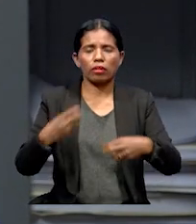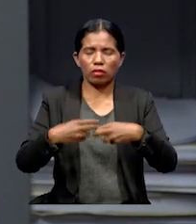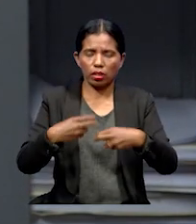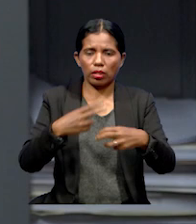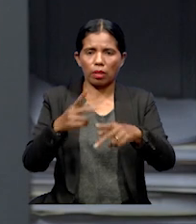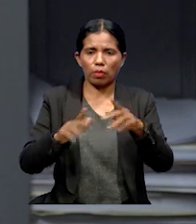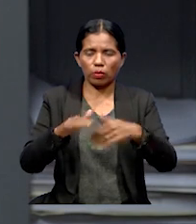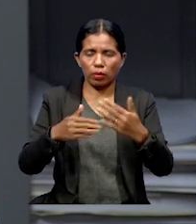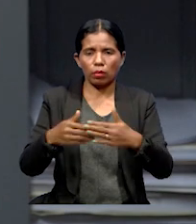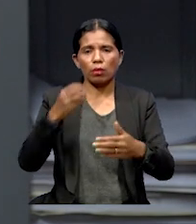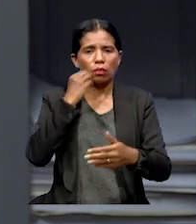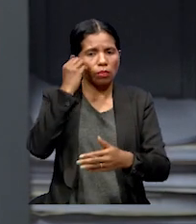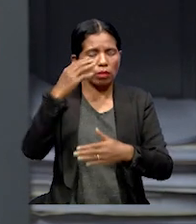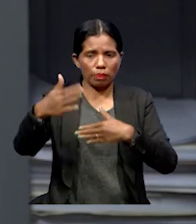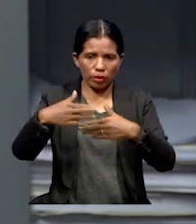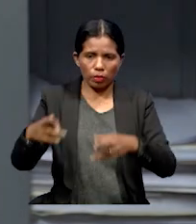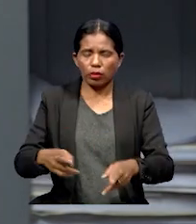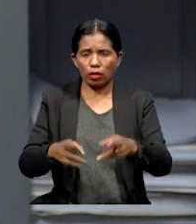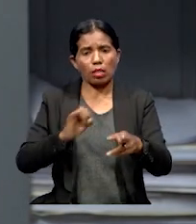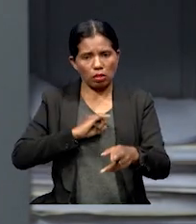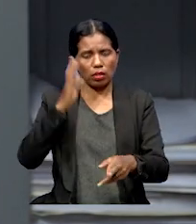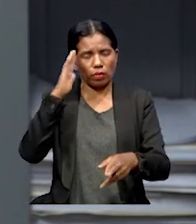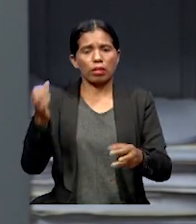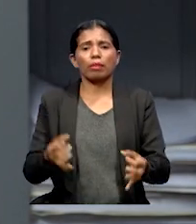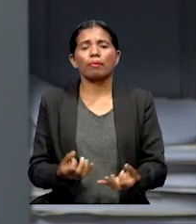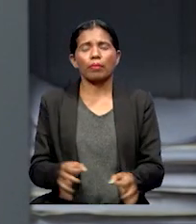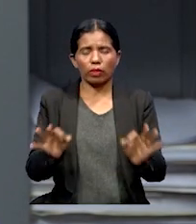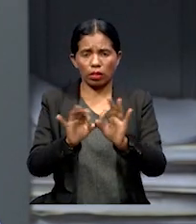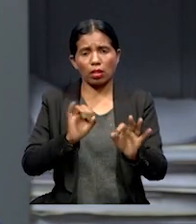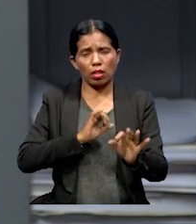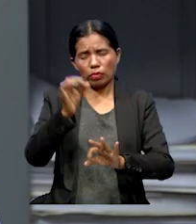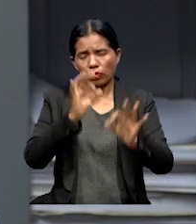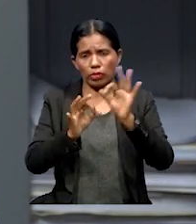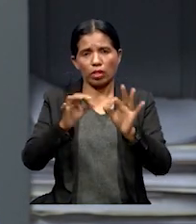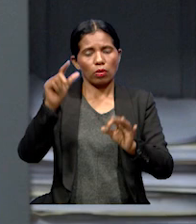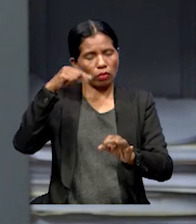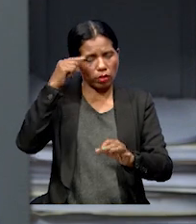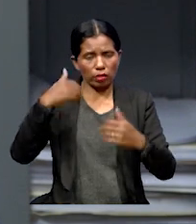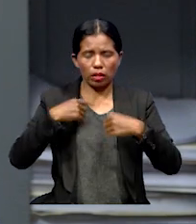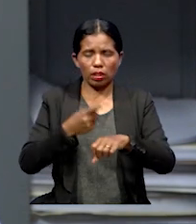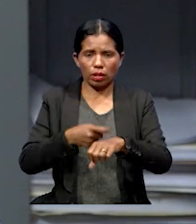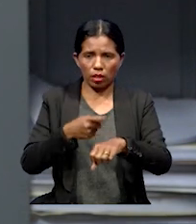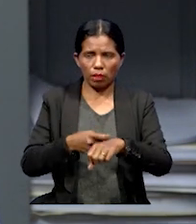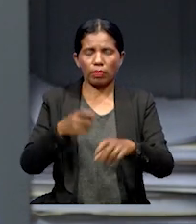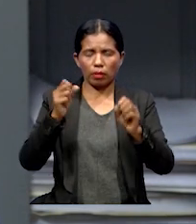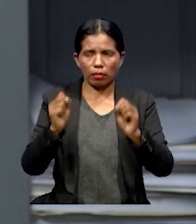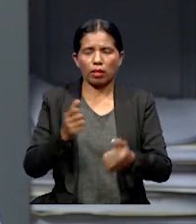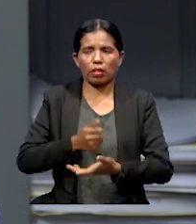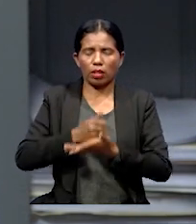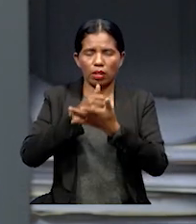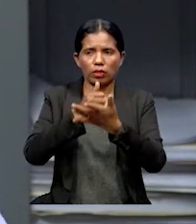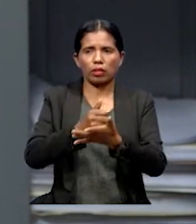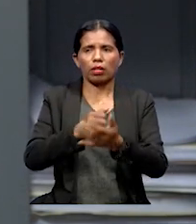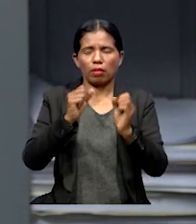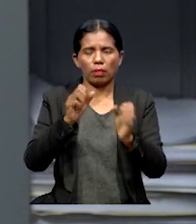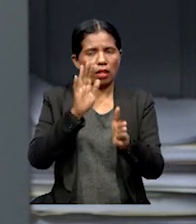ia motanini ida nema ona importante au fiar kata governo ia tempo bada ki segundo trimestre ne vela na resolve i vela